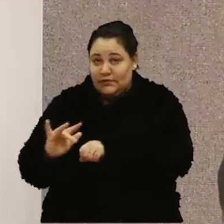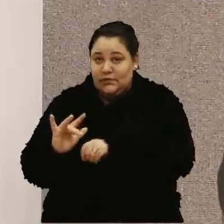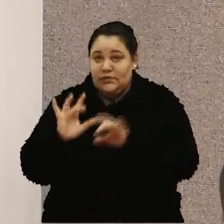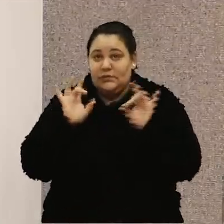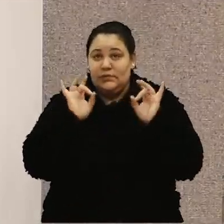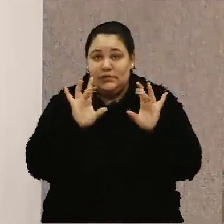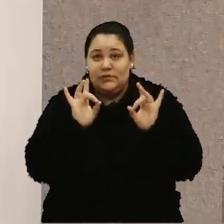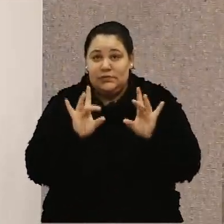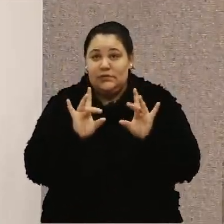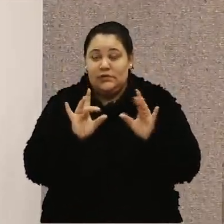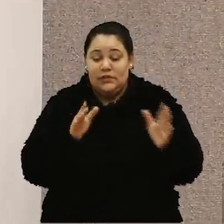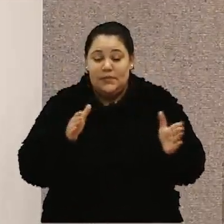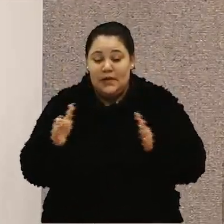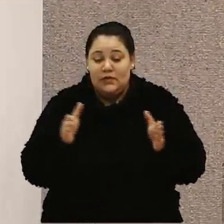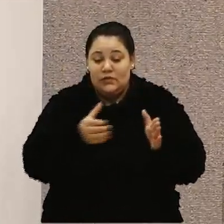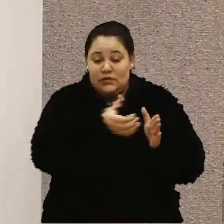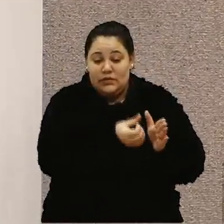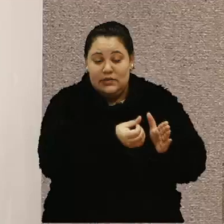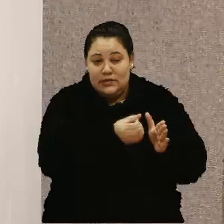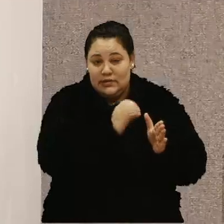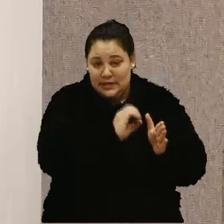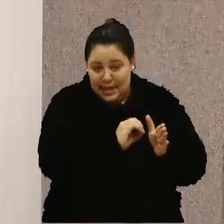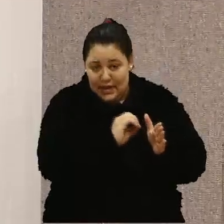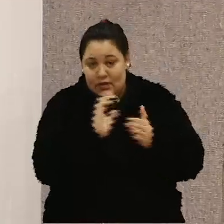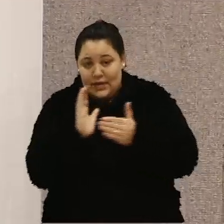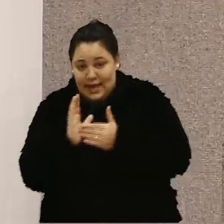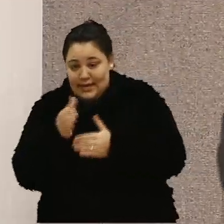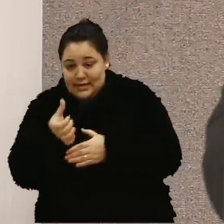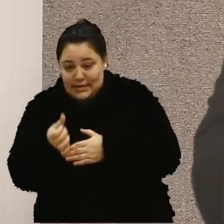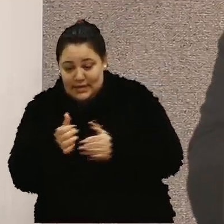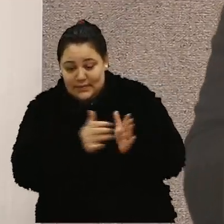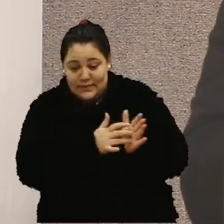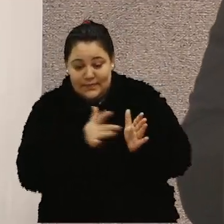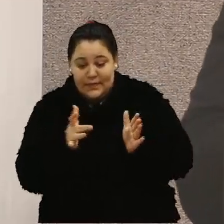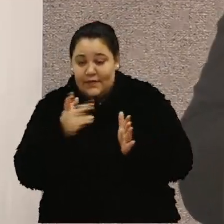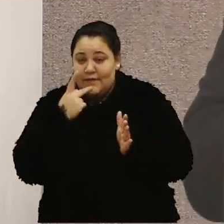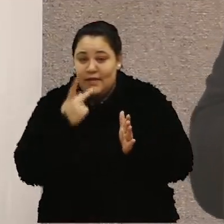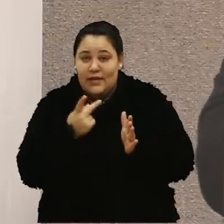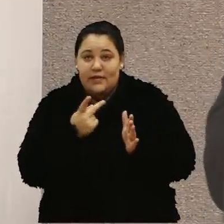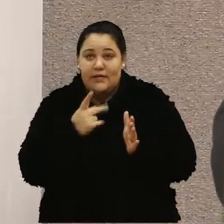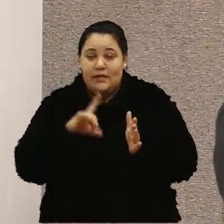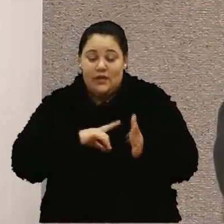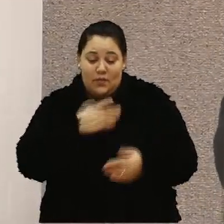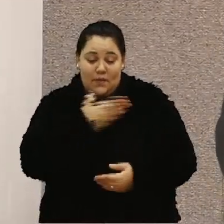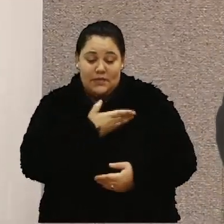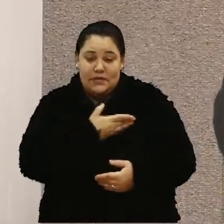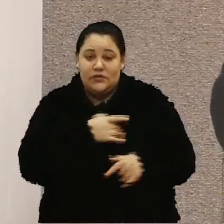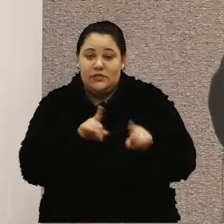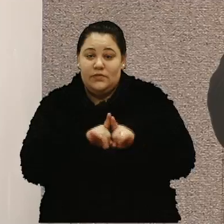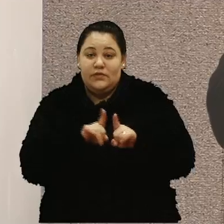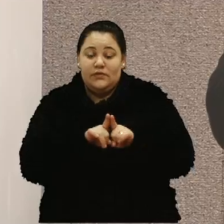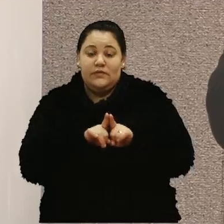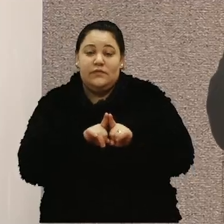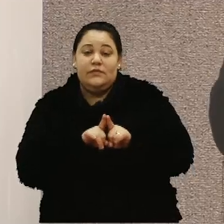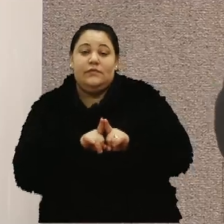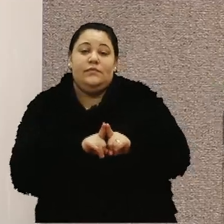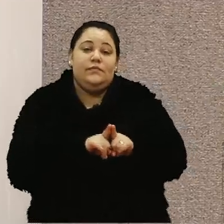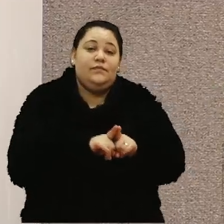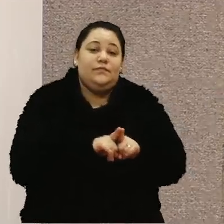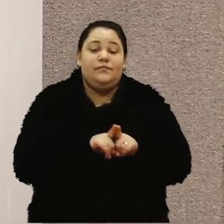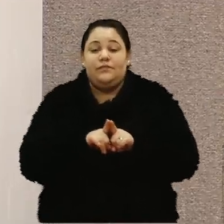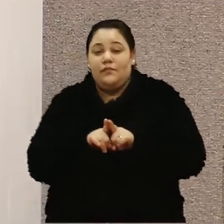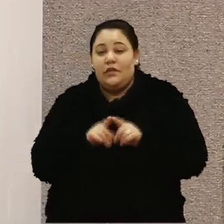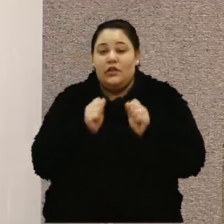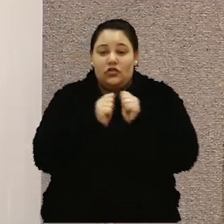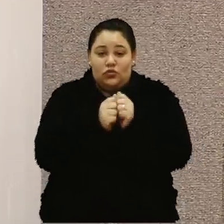especialmente essa fase do 0 aos 6 anos, e inclusive fazer um relato aqui histórico, até porque tenho uma amizade com ele, vai estar conosco aqui em Caxias hoje à tarde, também